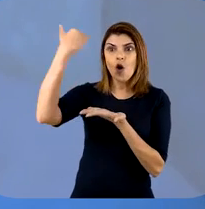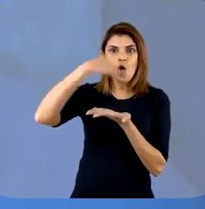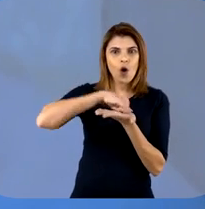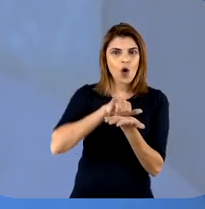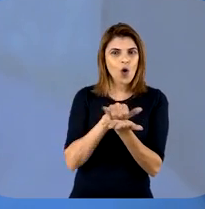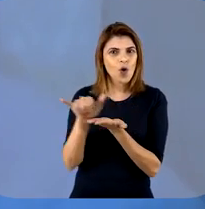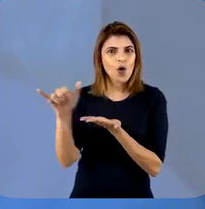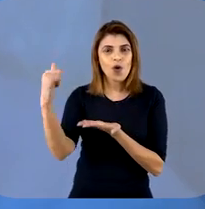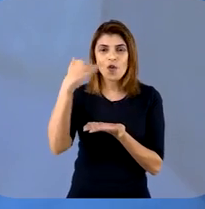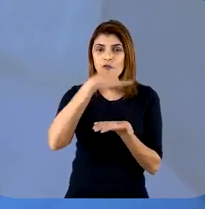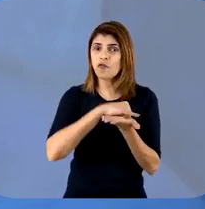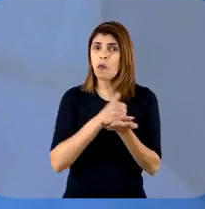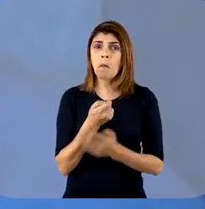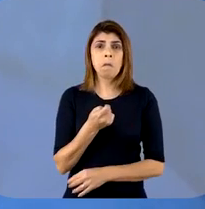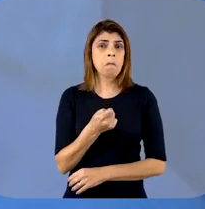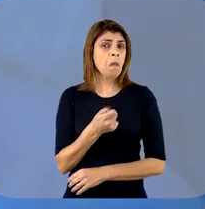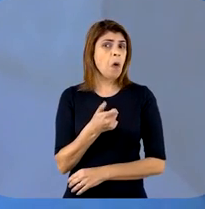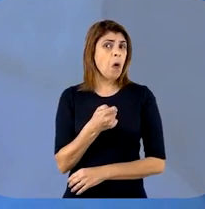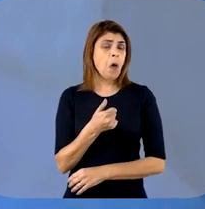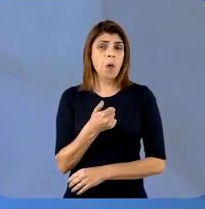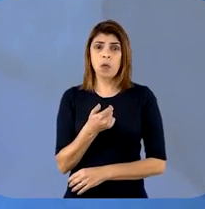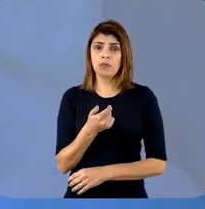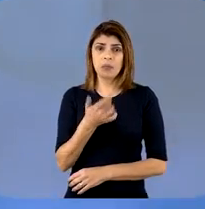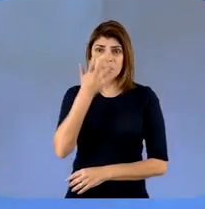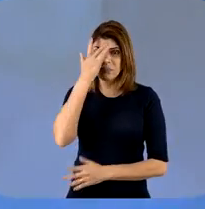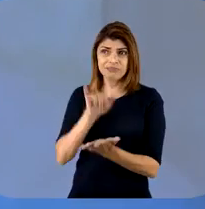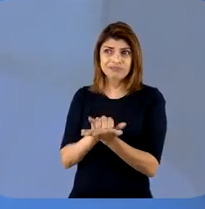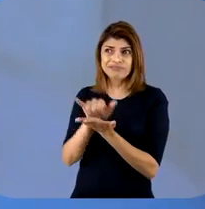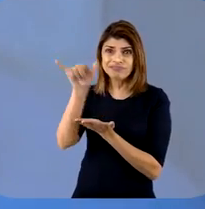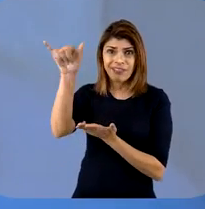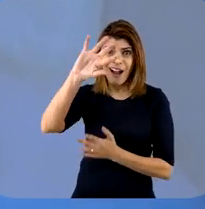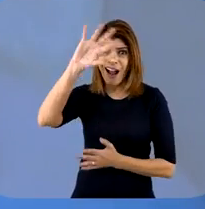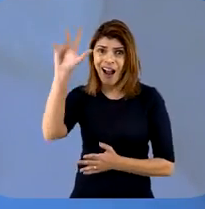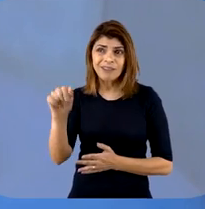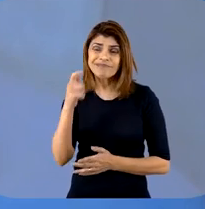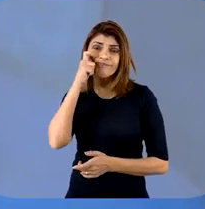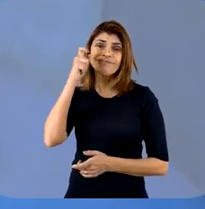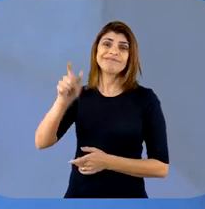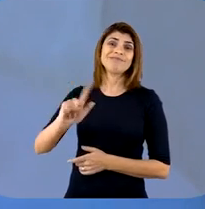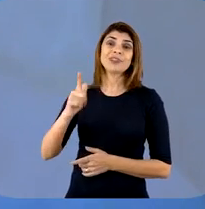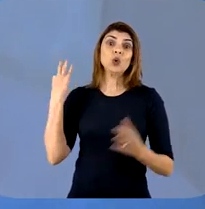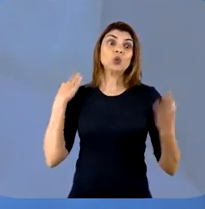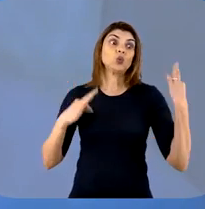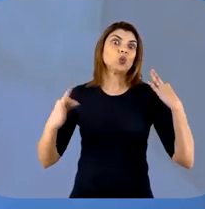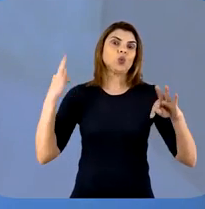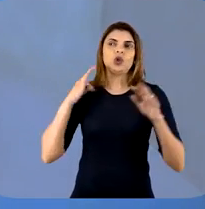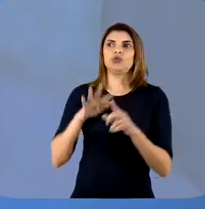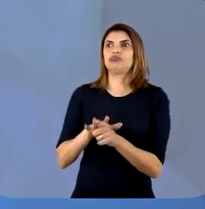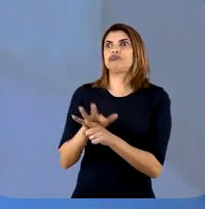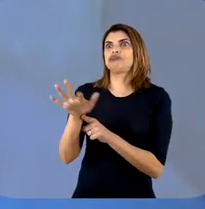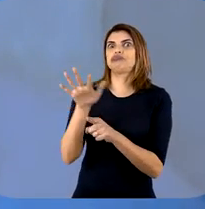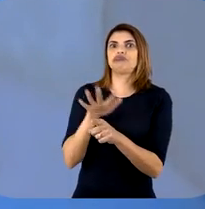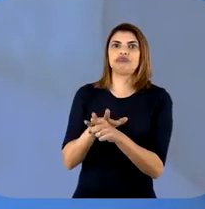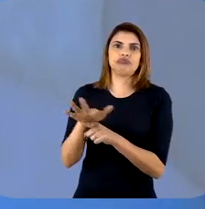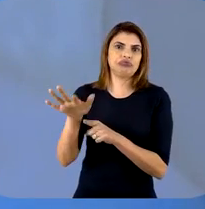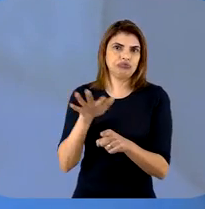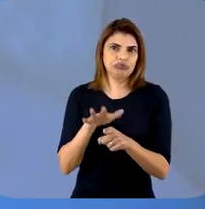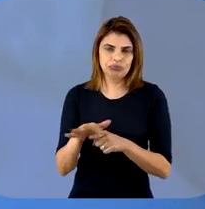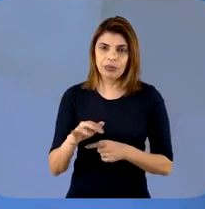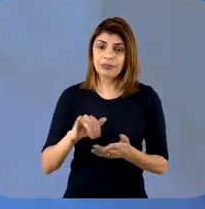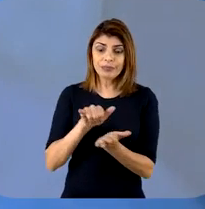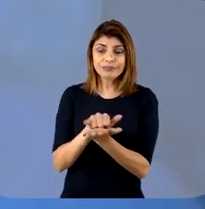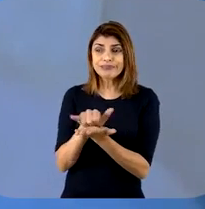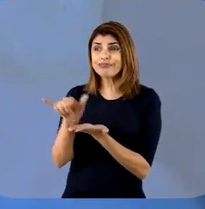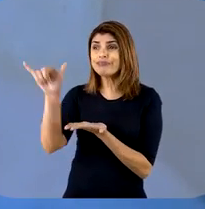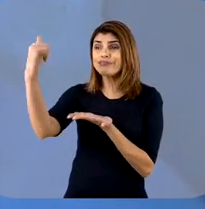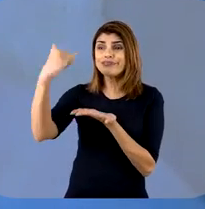de viajantes para a África é tão pobre, as pessoas não vão para lá. Né? Não tem um turismo enorme. O